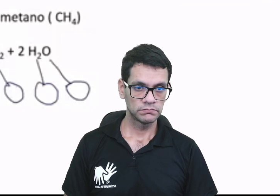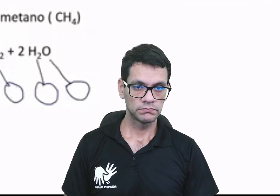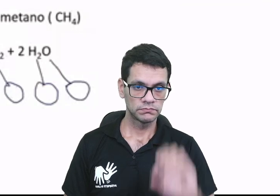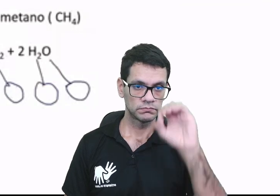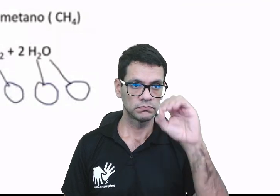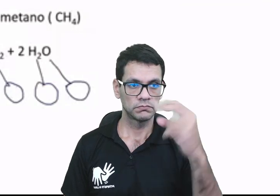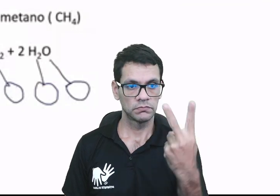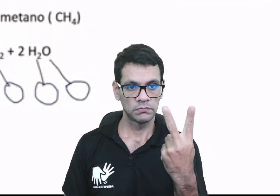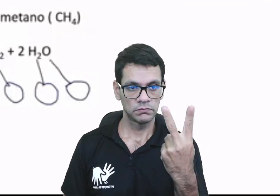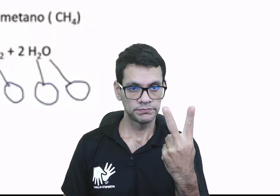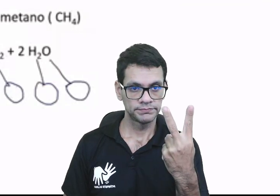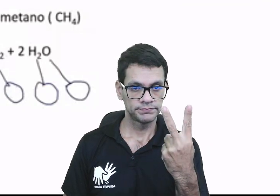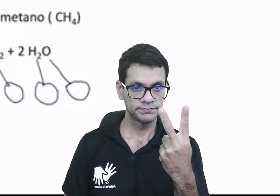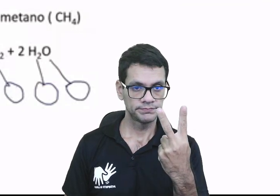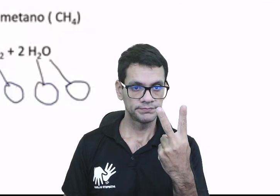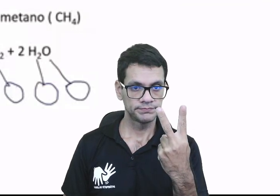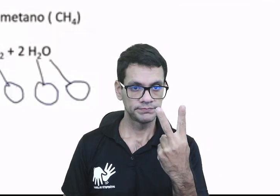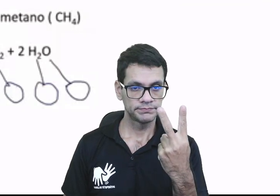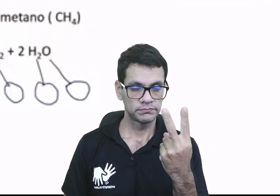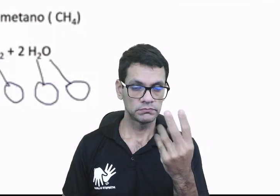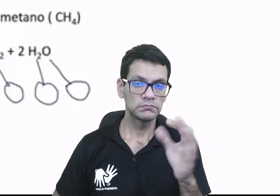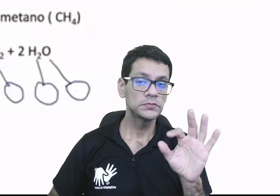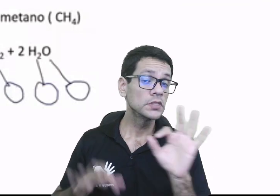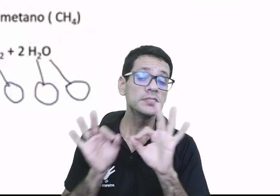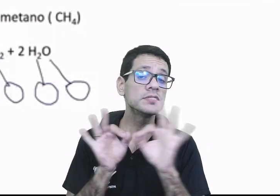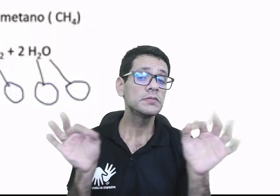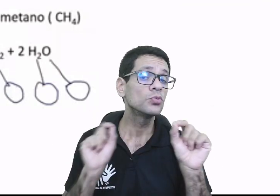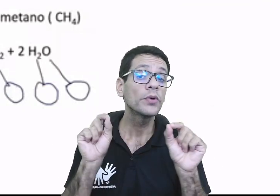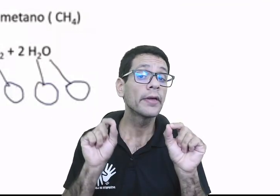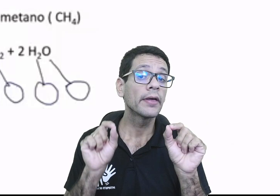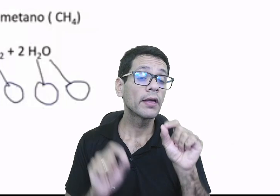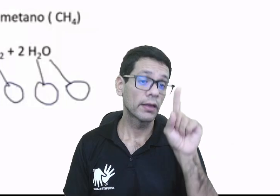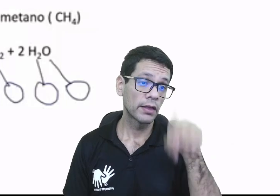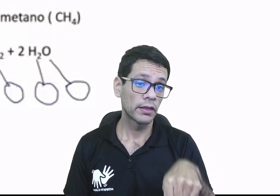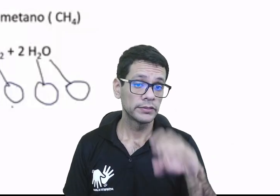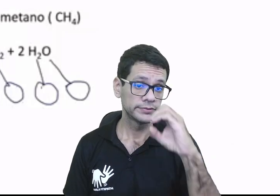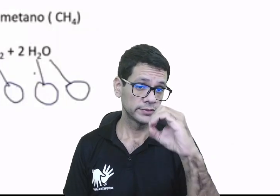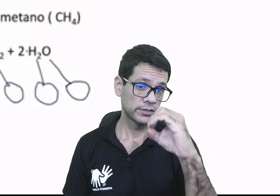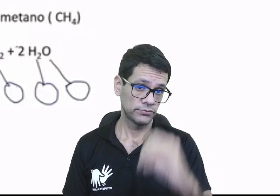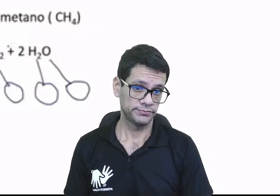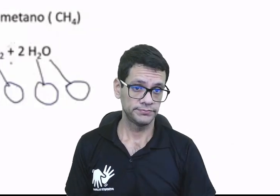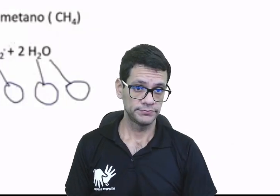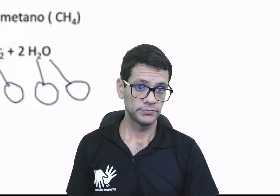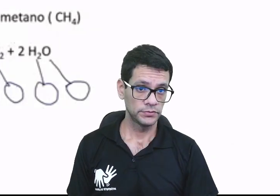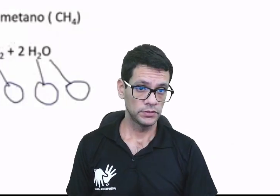O2, substância simples. Qual que é o NOx substância simples? 0.